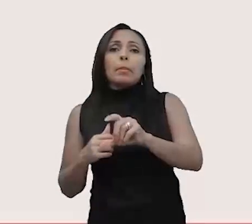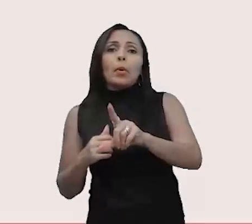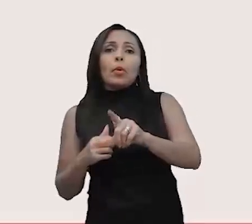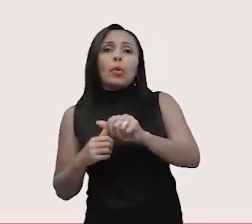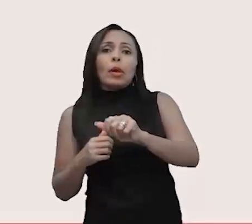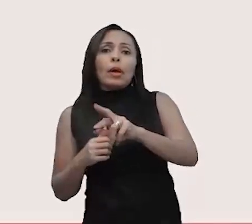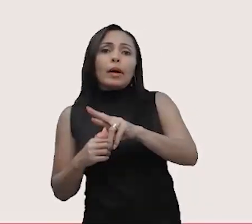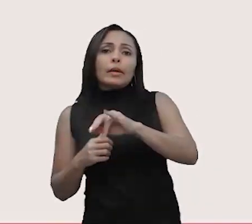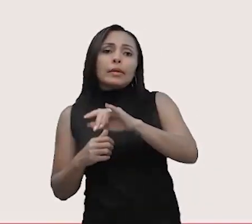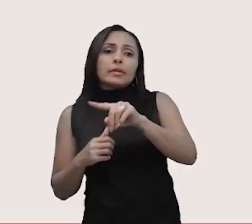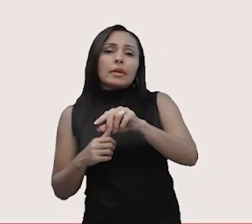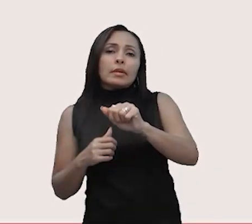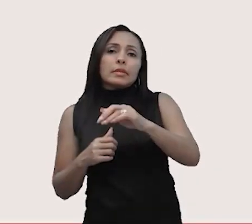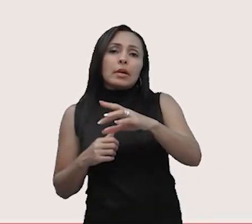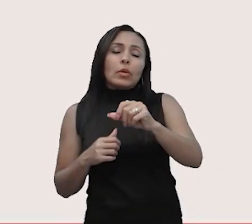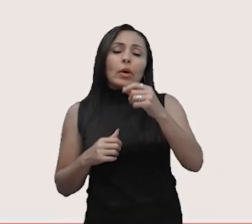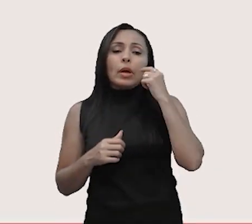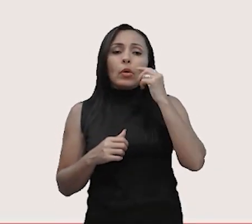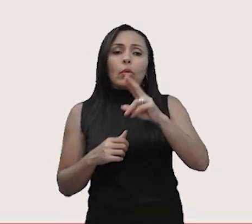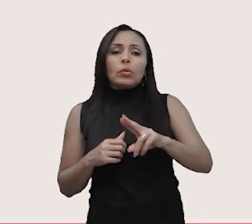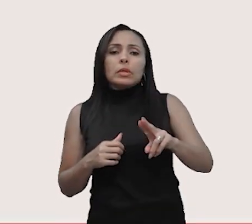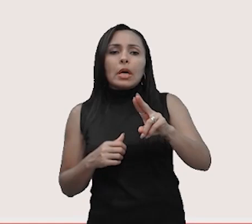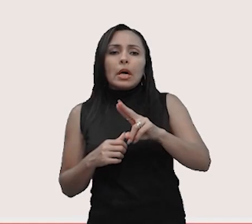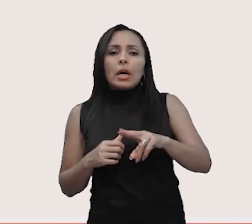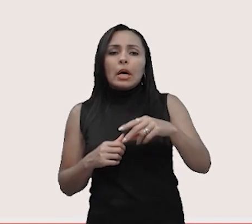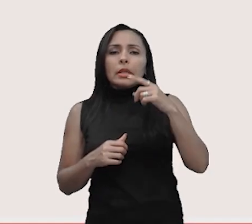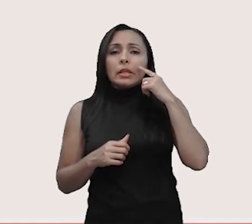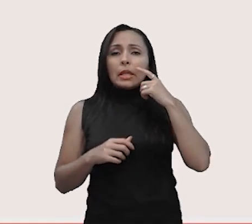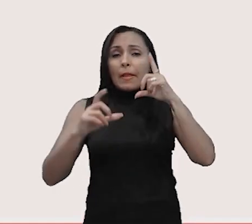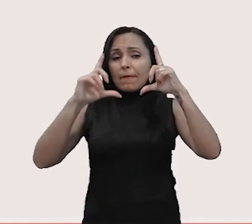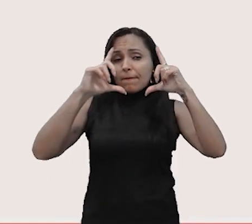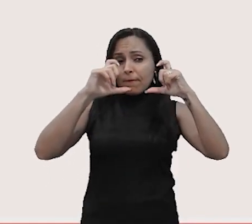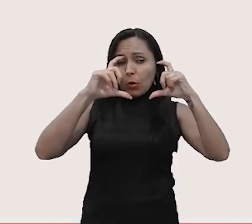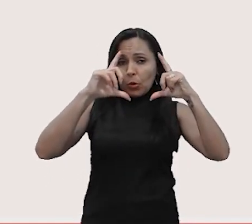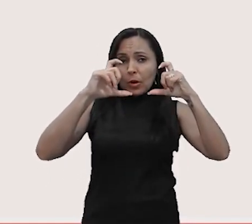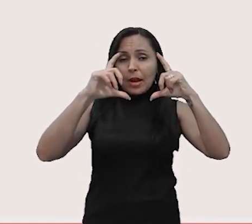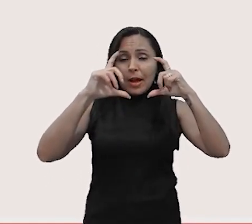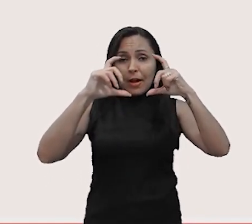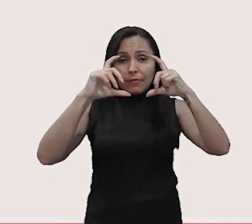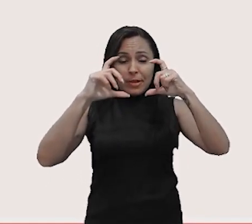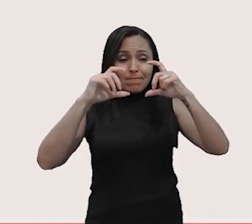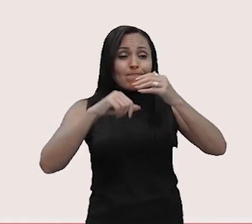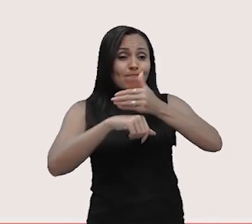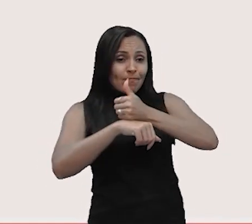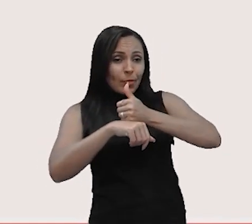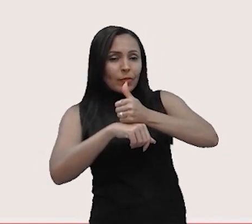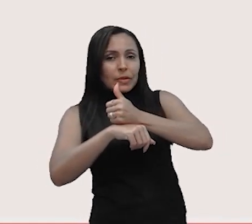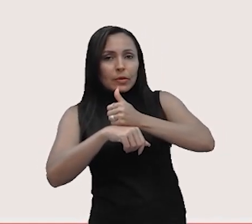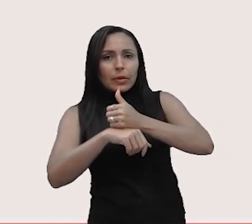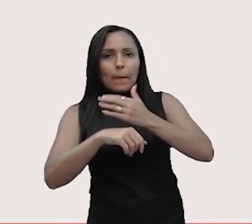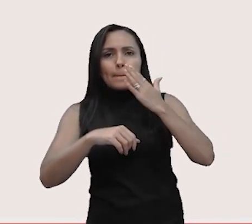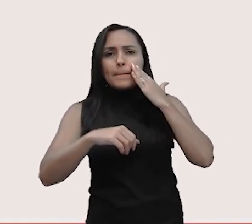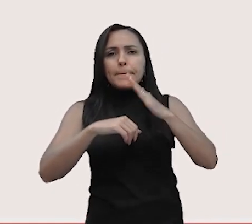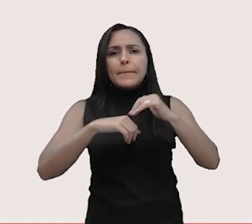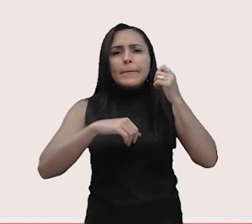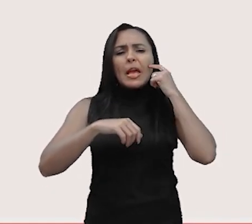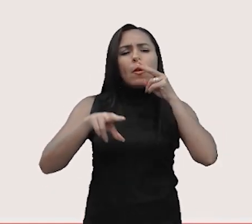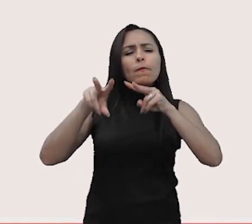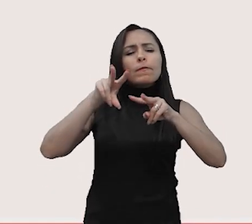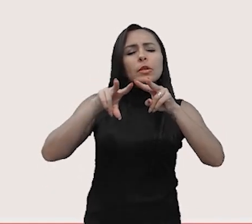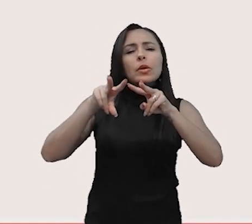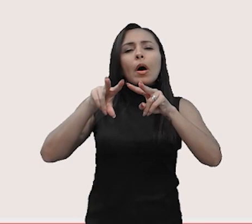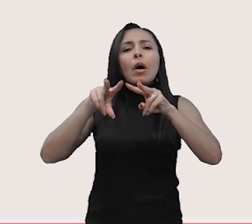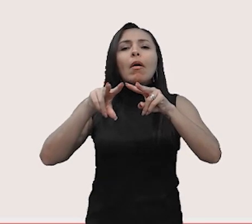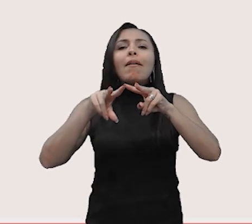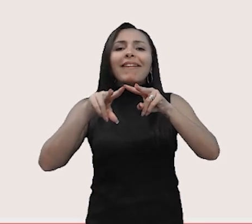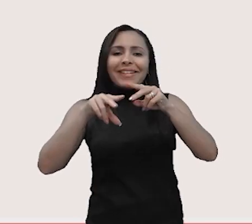polarização também é muito utilizada em câmeras fotográficas profissionais para que ela tenha uma melhor nitidez da imagem. Então você está vendo